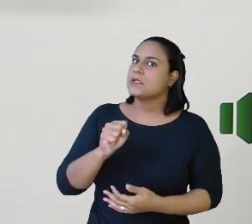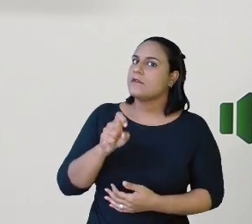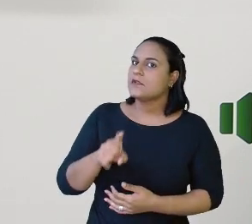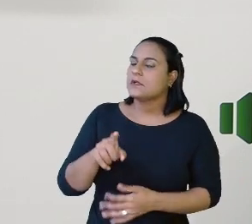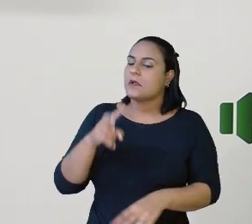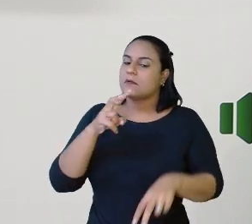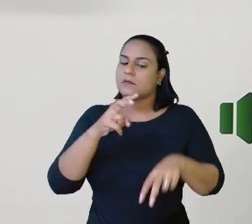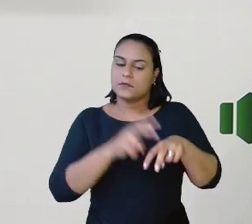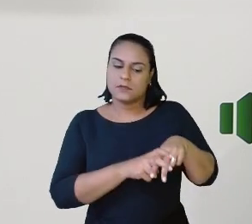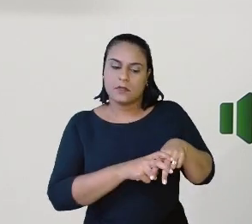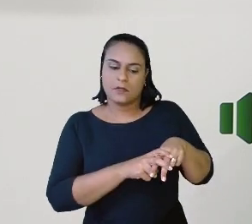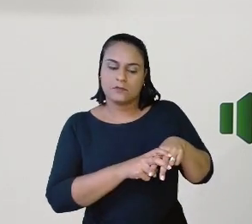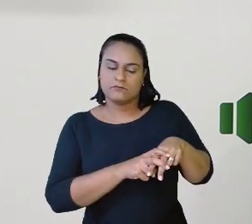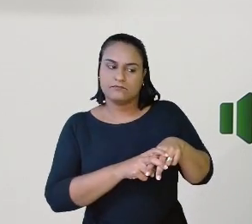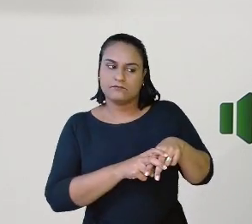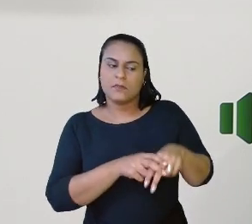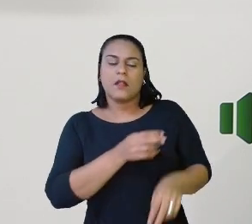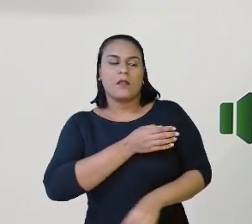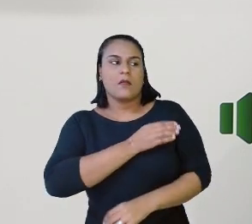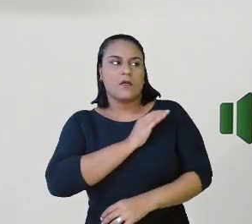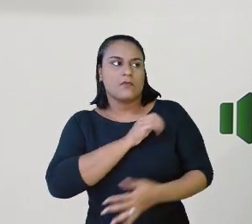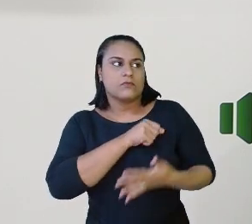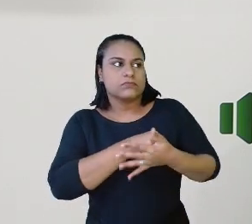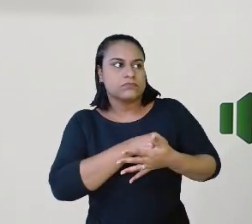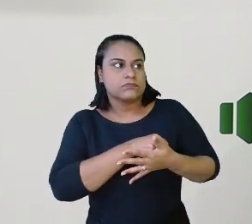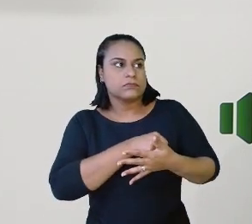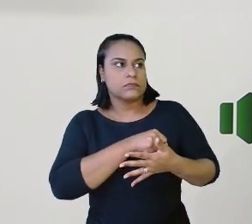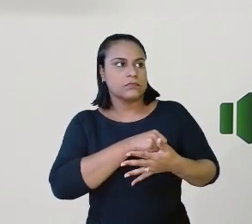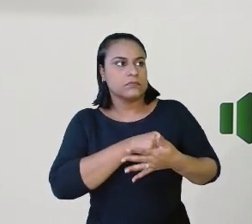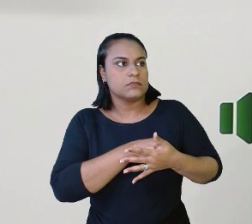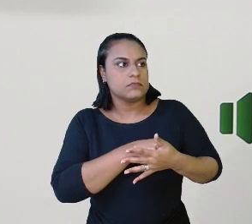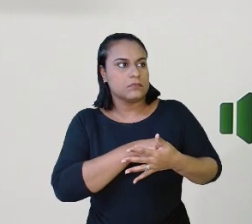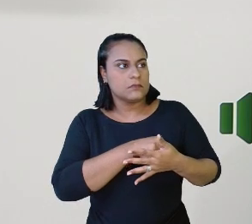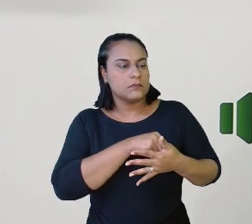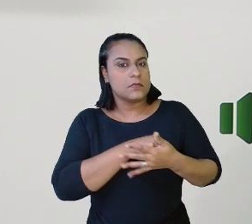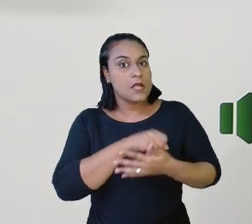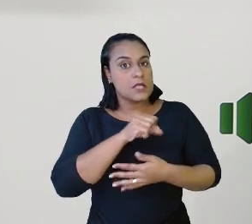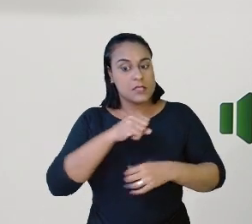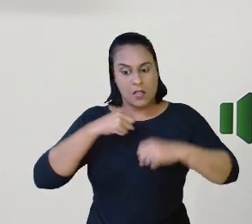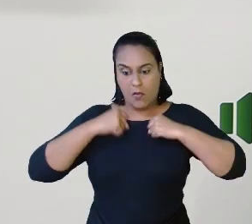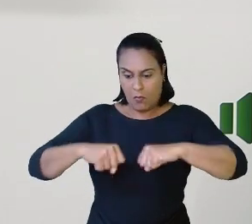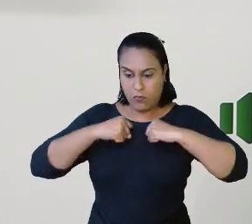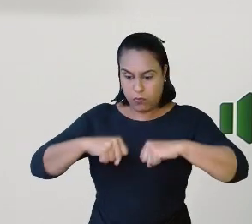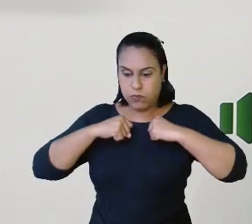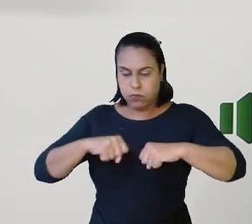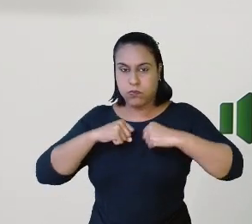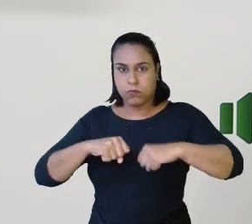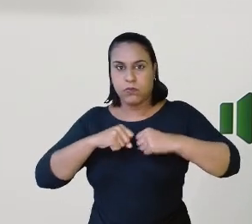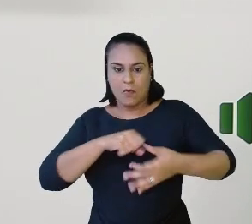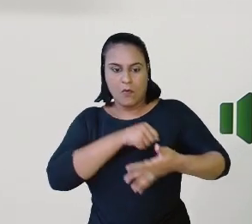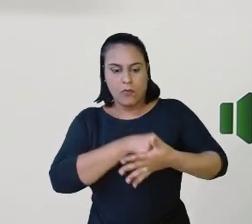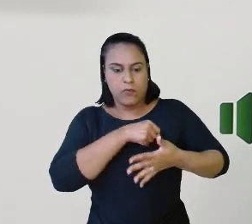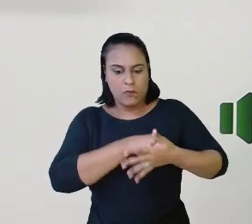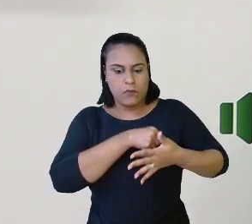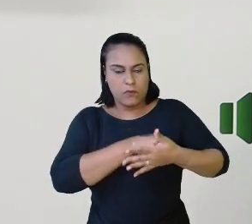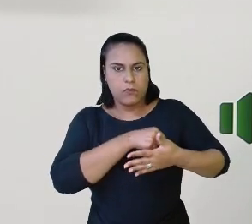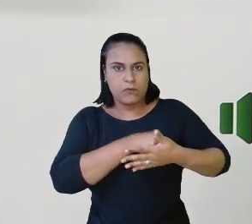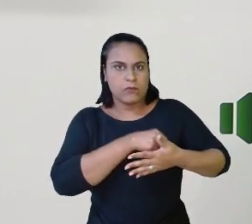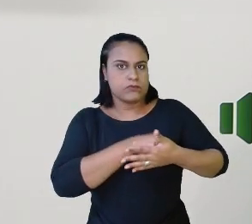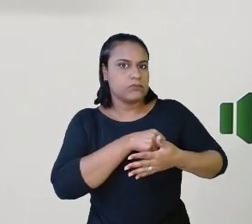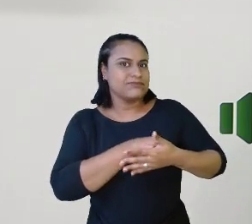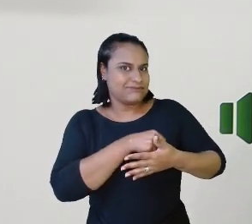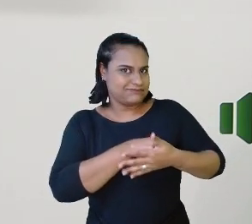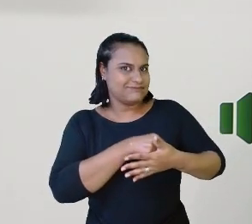sentadinho, ele vai bater de um determinado ritmo. Se você começar a correr, ele vai